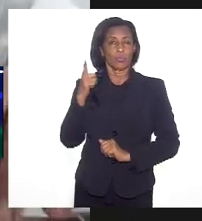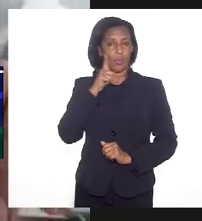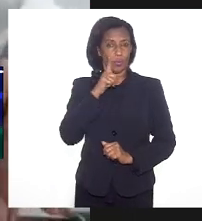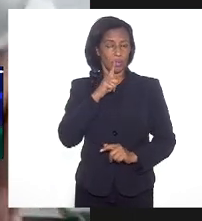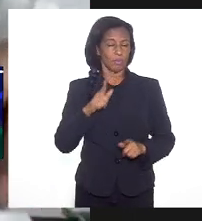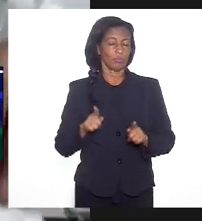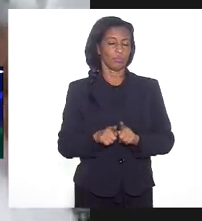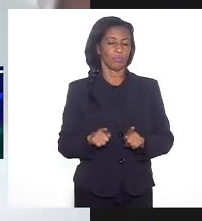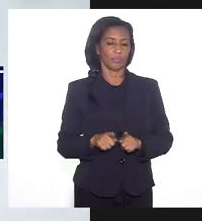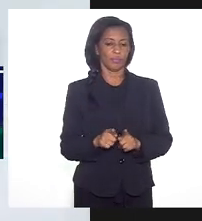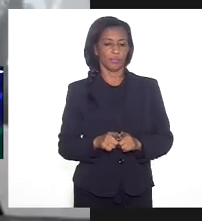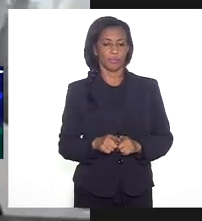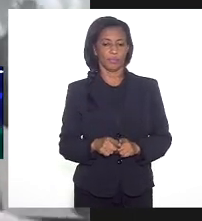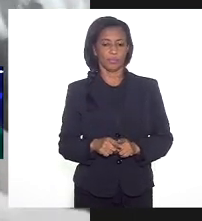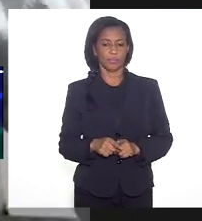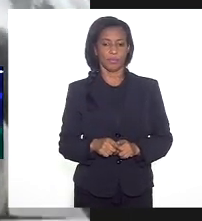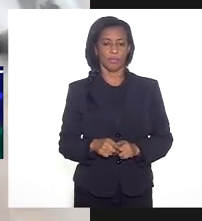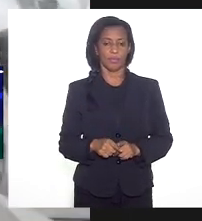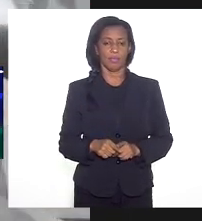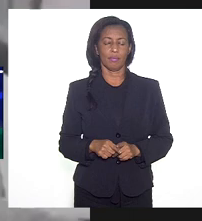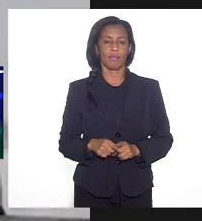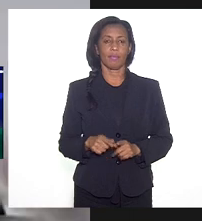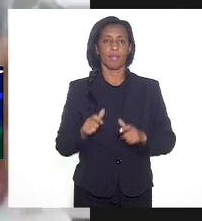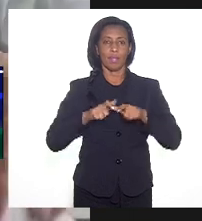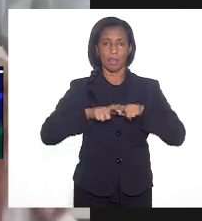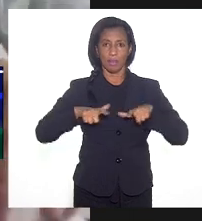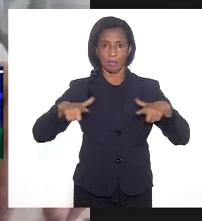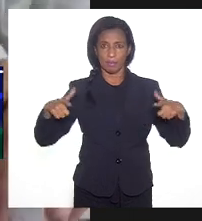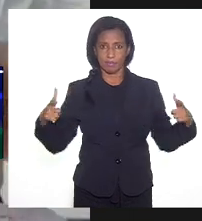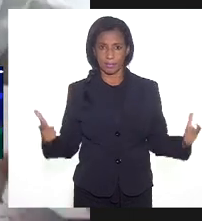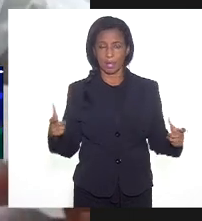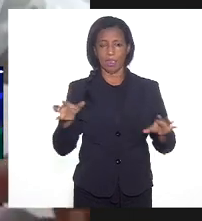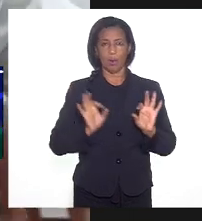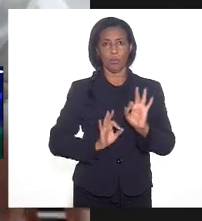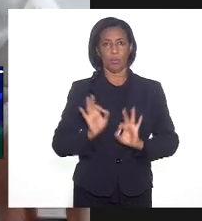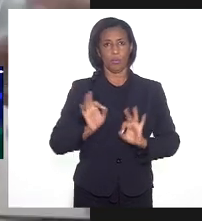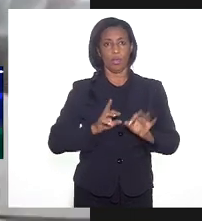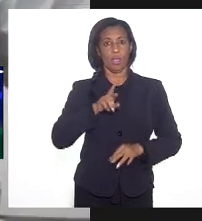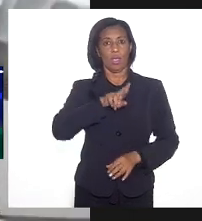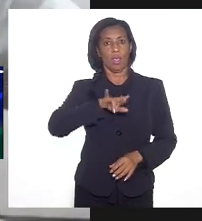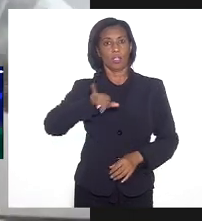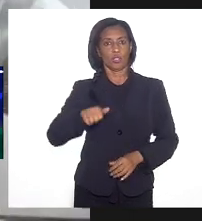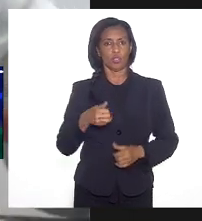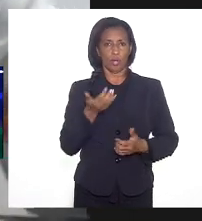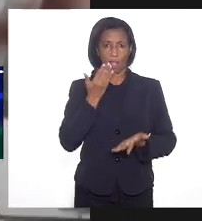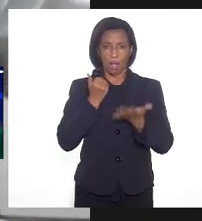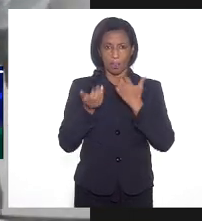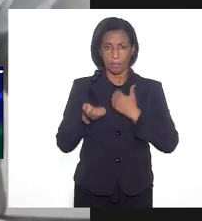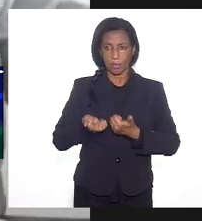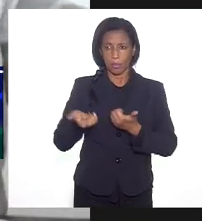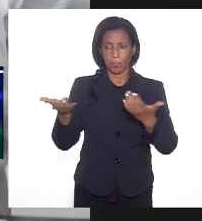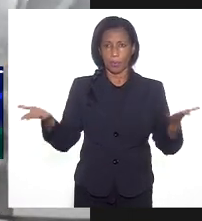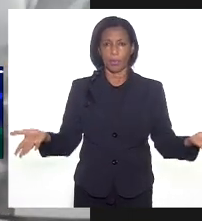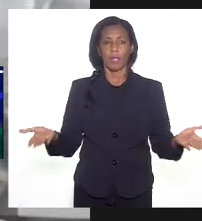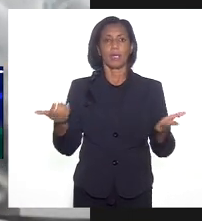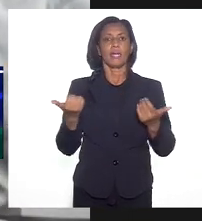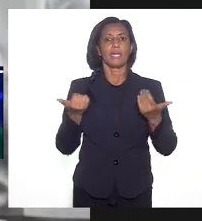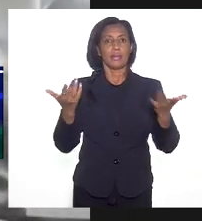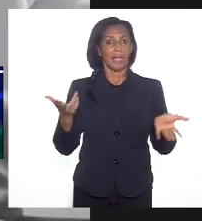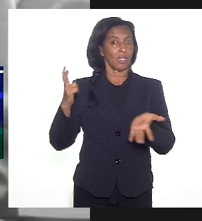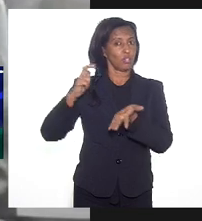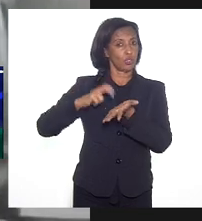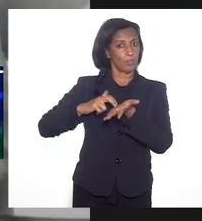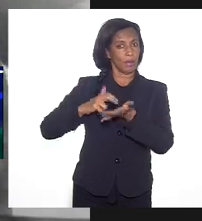inclusive senhor presidente ampliar o projeto RJ Alimenta que distribui refeição pela